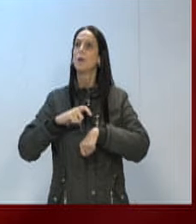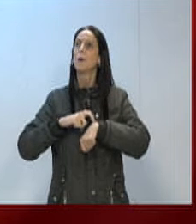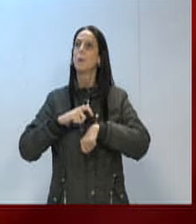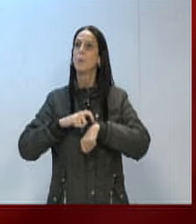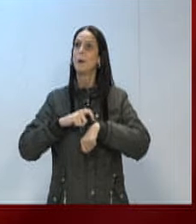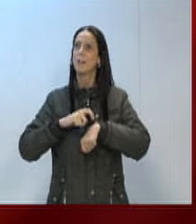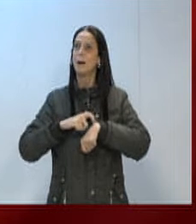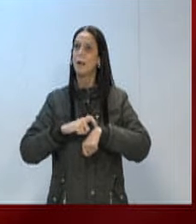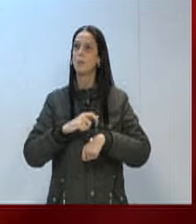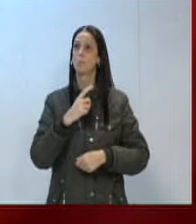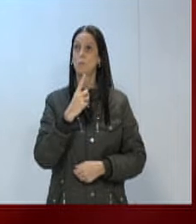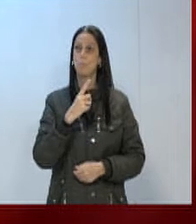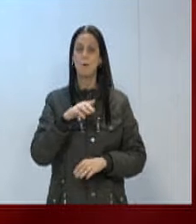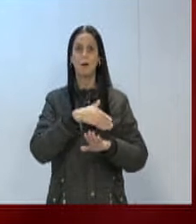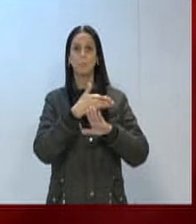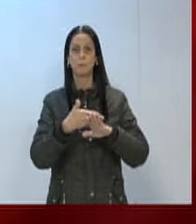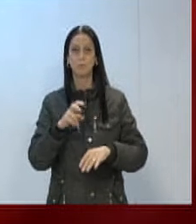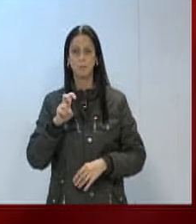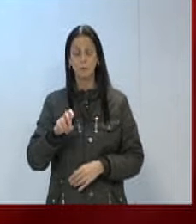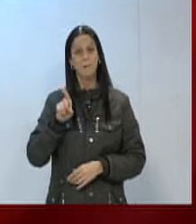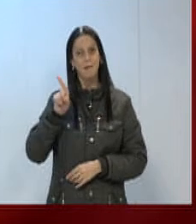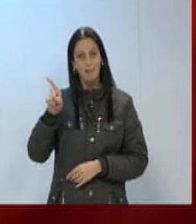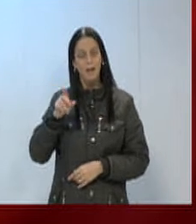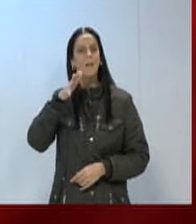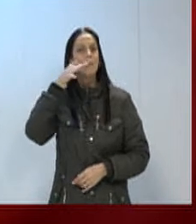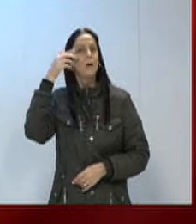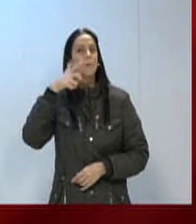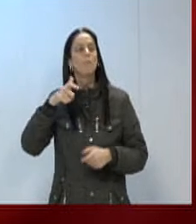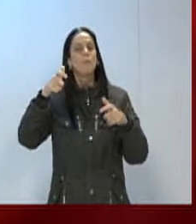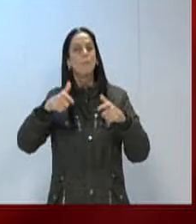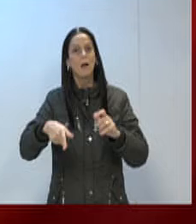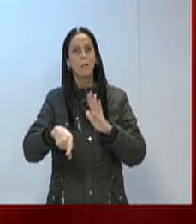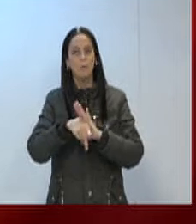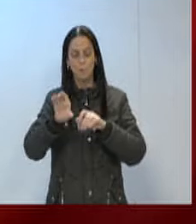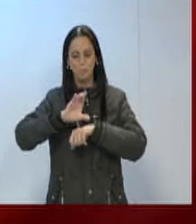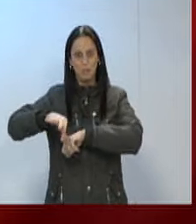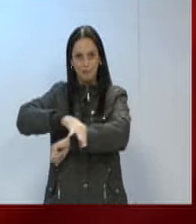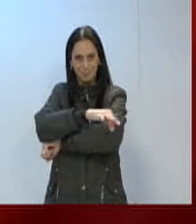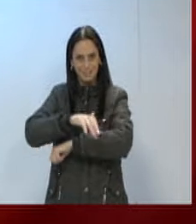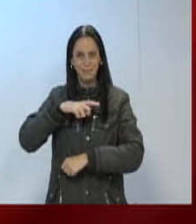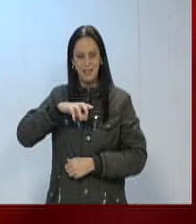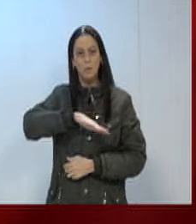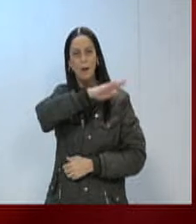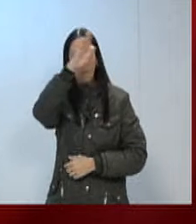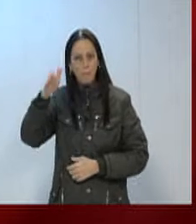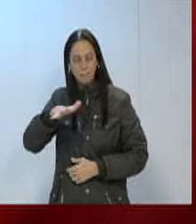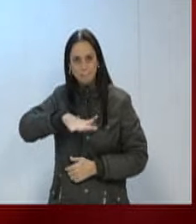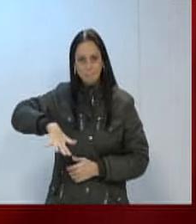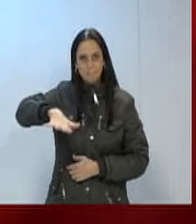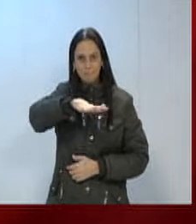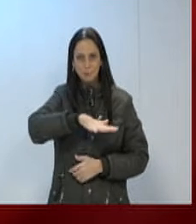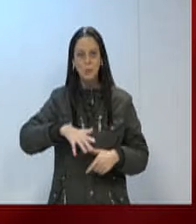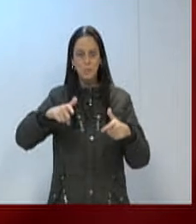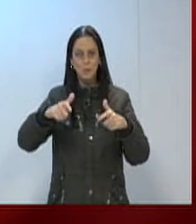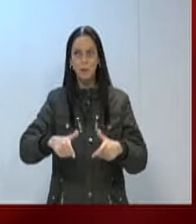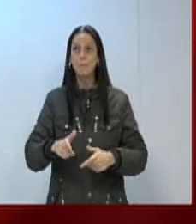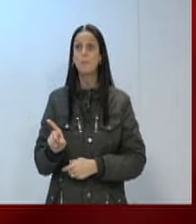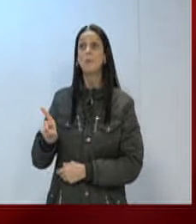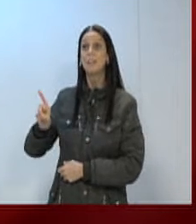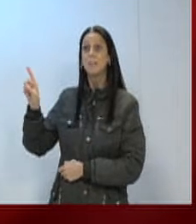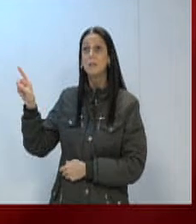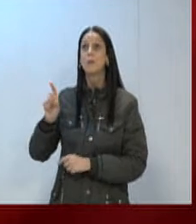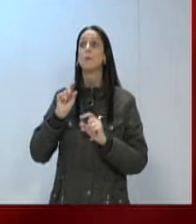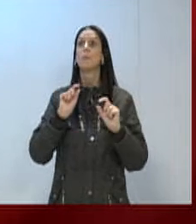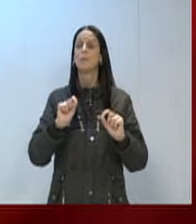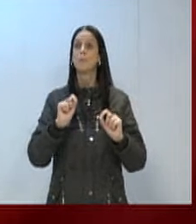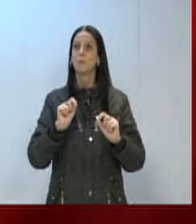também no galpão de arquitetura né EA reflexão que essa que essa data nos traz hoje e que assim que se encaixe aqui tá nos